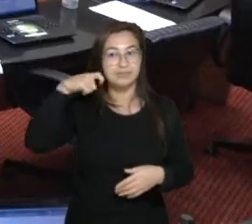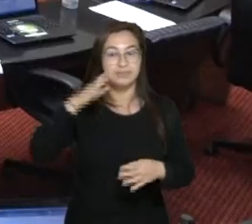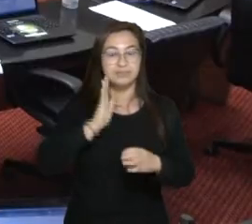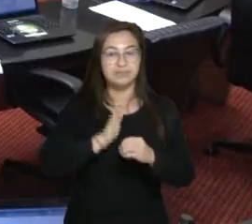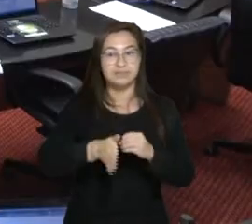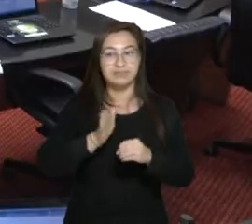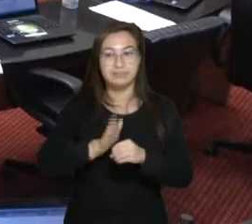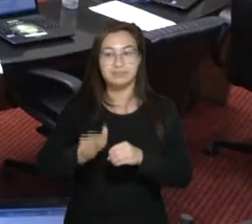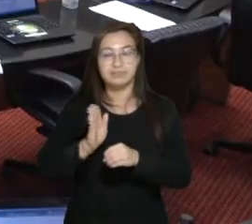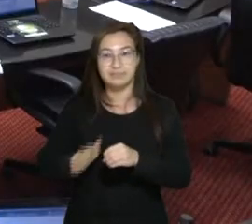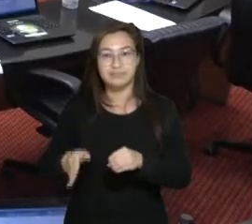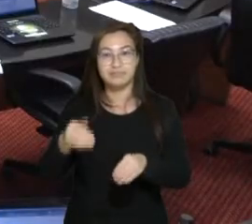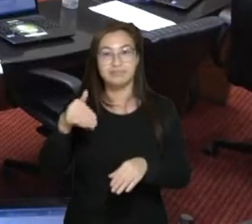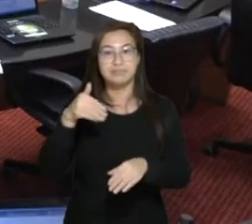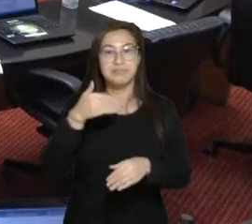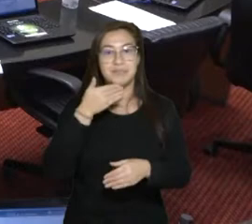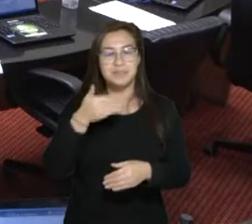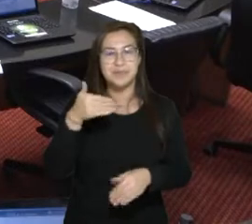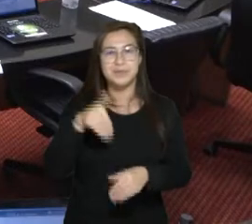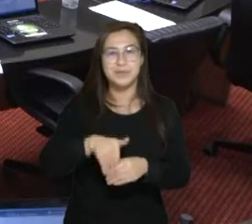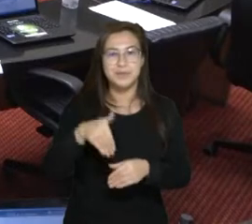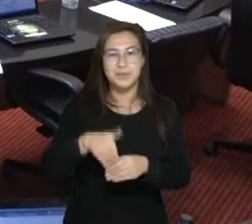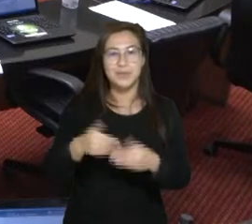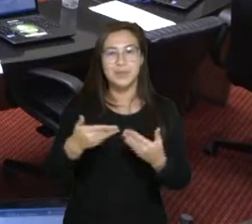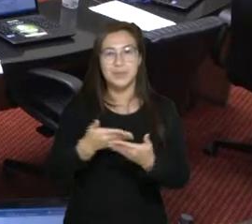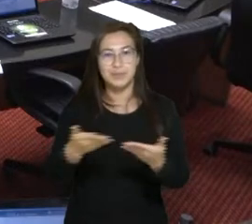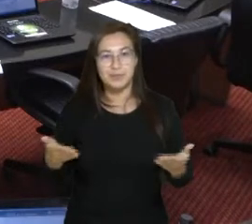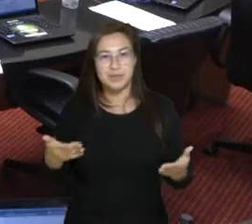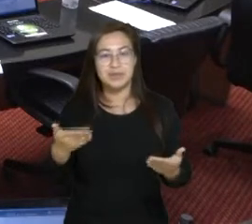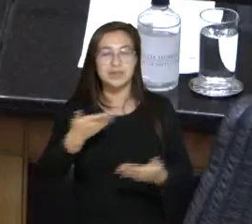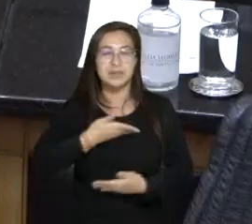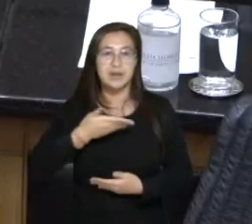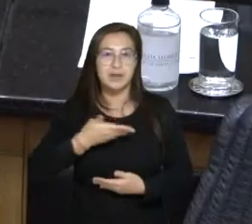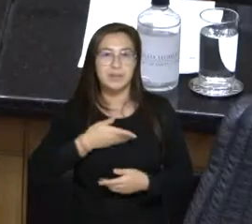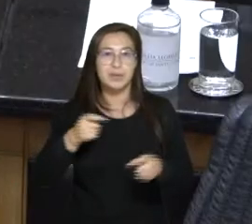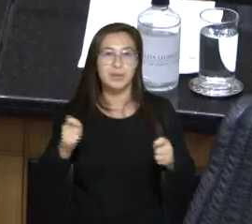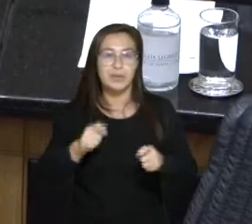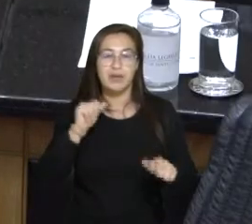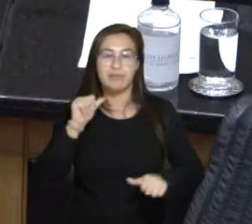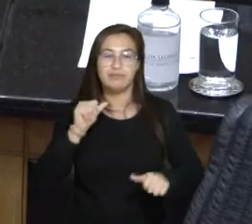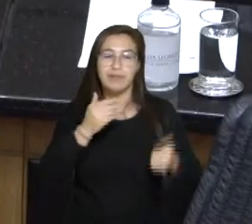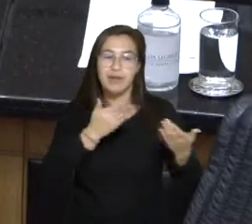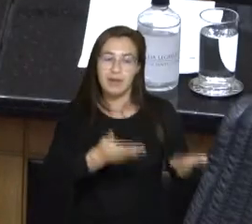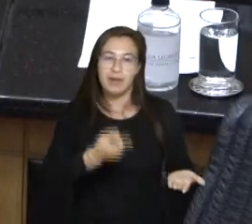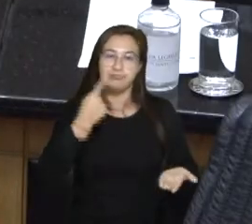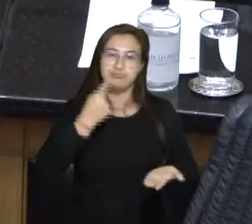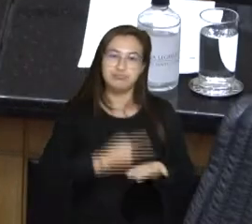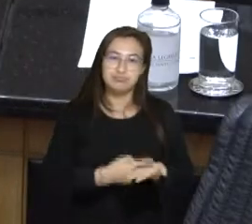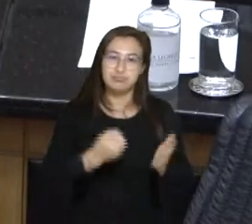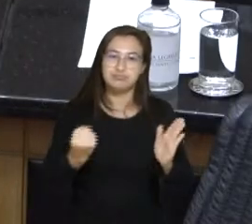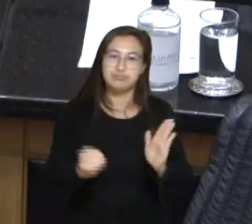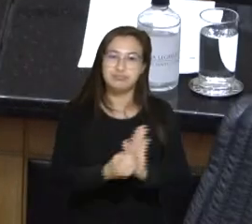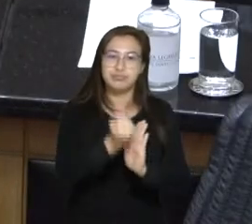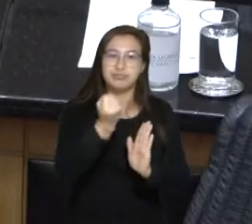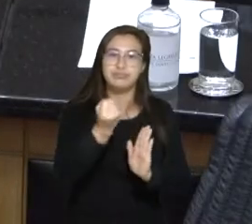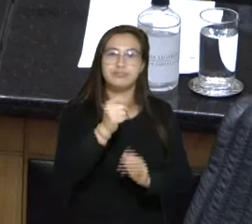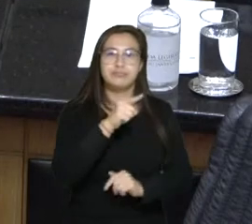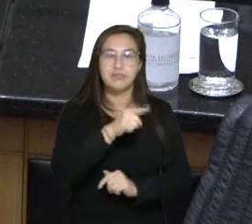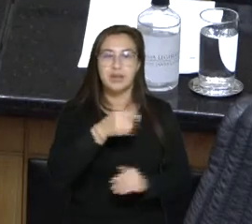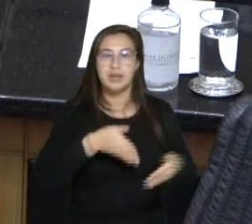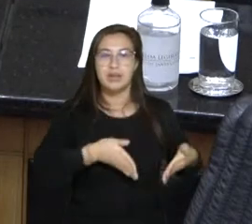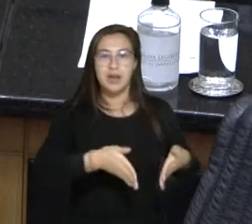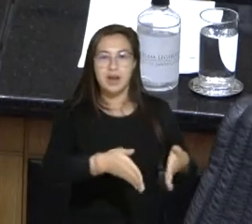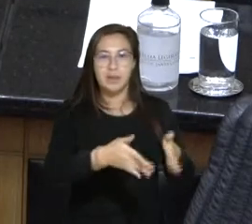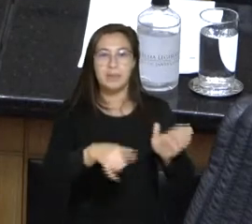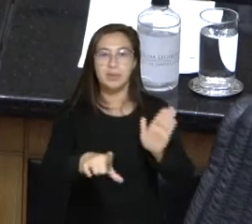o voto dos novos colegas para nós transformarmos esse caminho também é num num caminho por